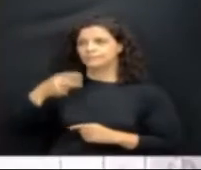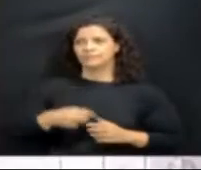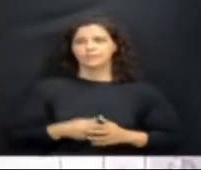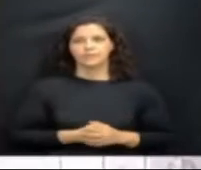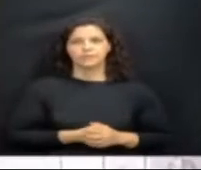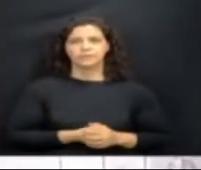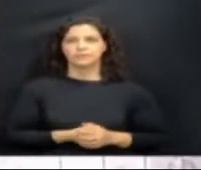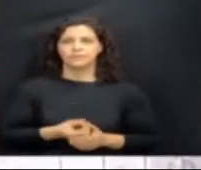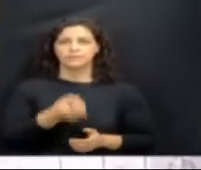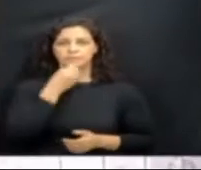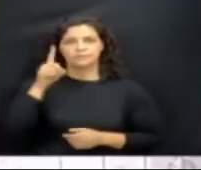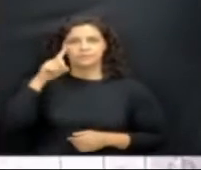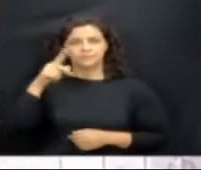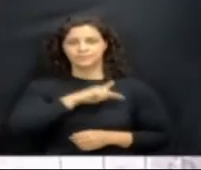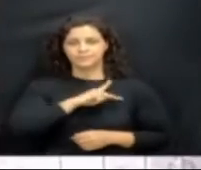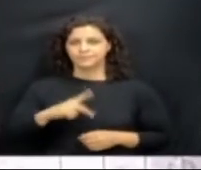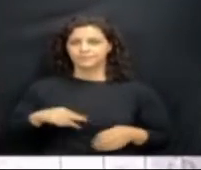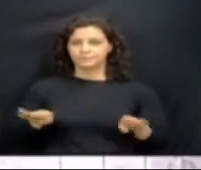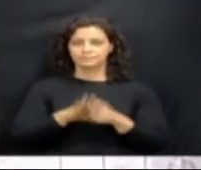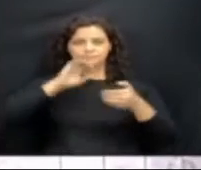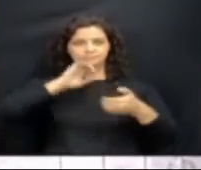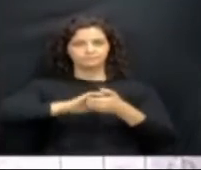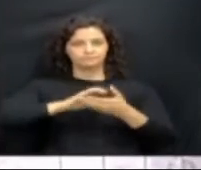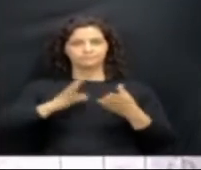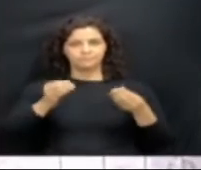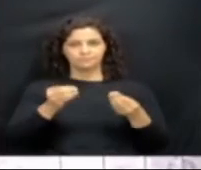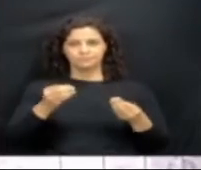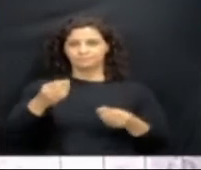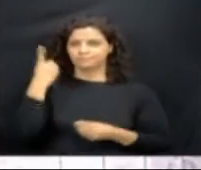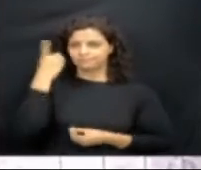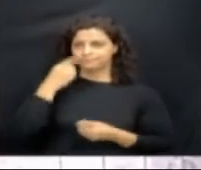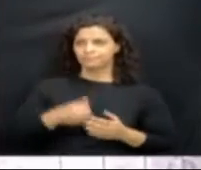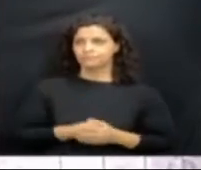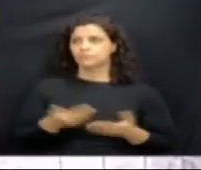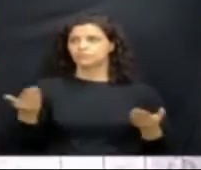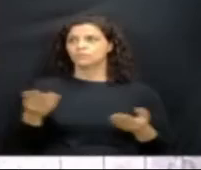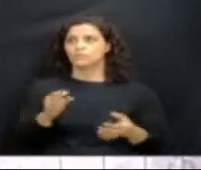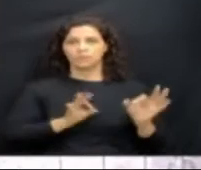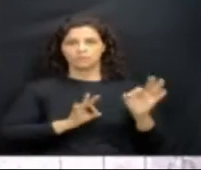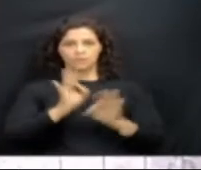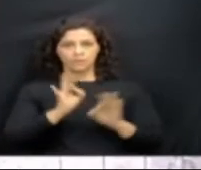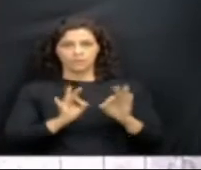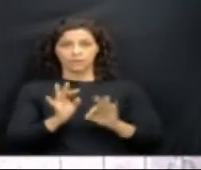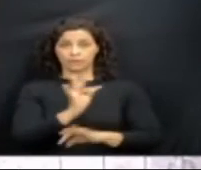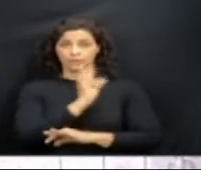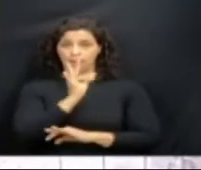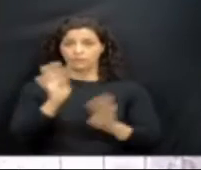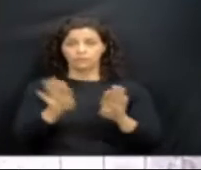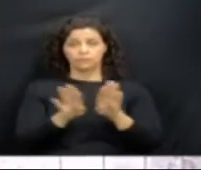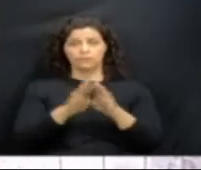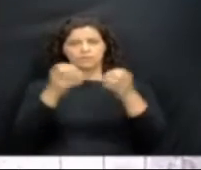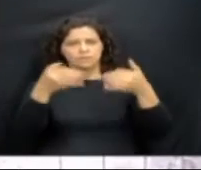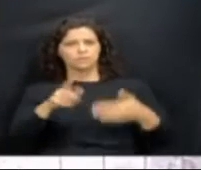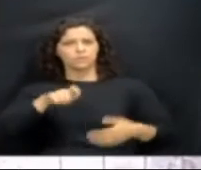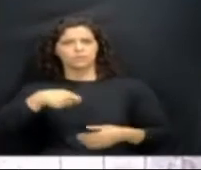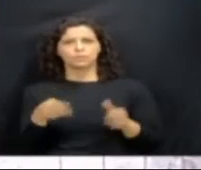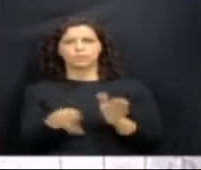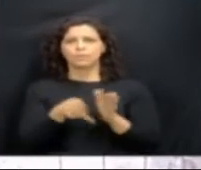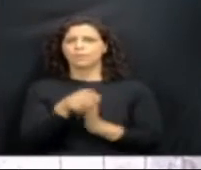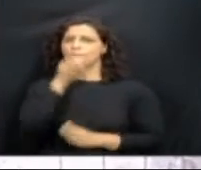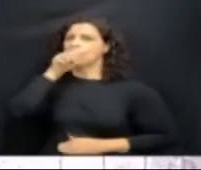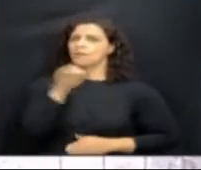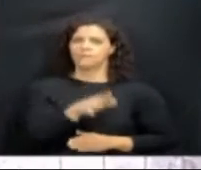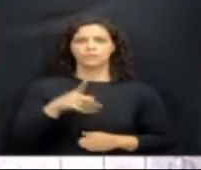Bom dia, presidente. Na figura do senhor, quero cumprimentar todos os pares. Eu me preparei tecnicamente para falar sobre o